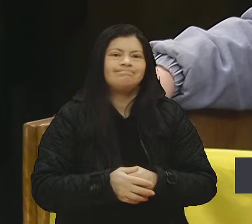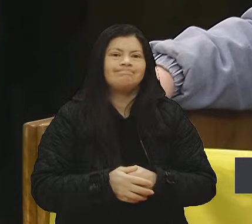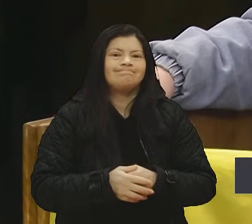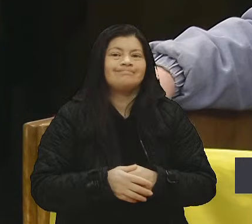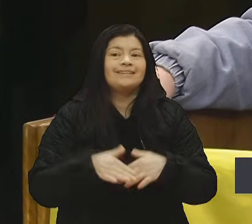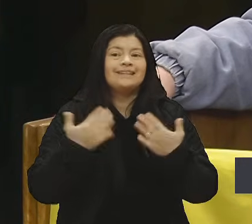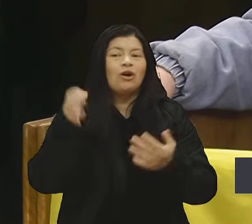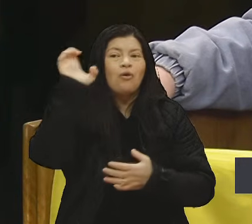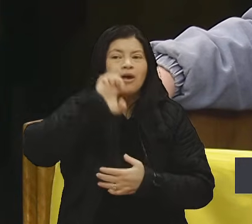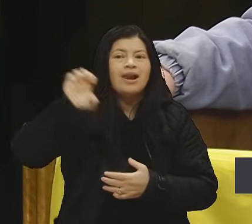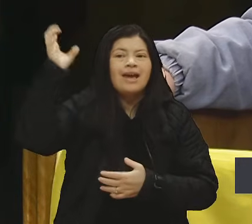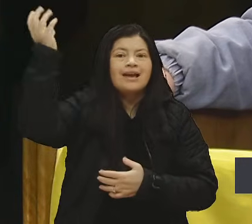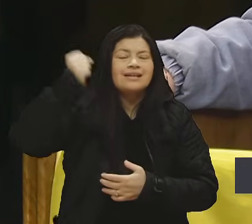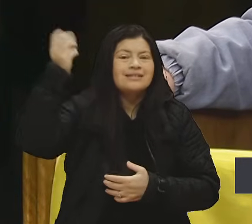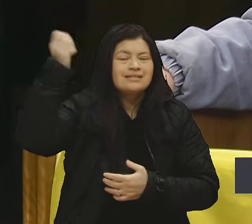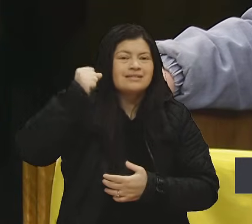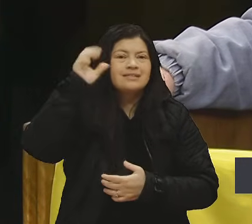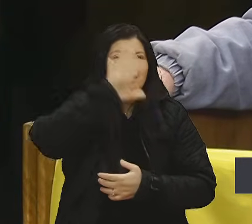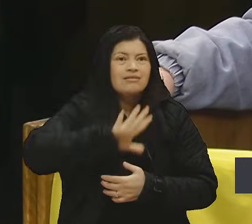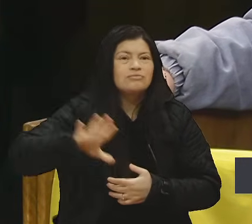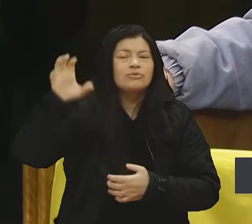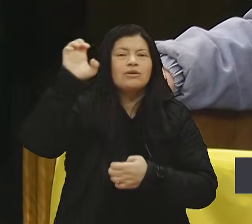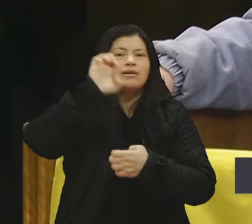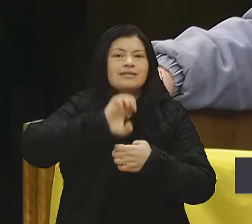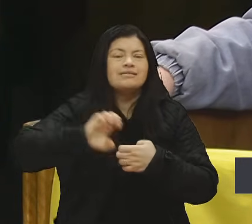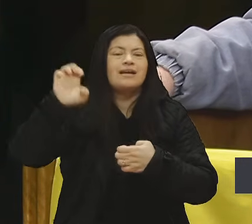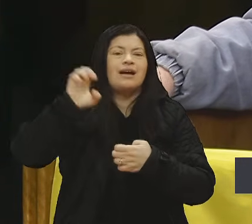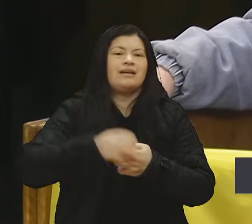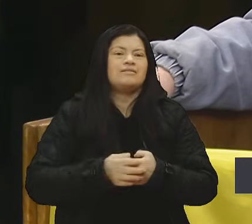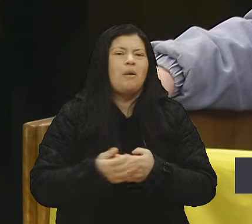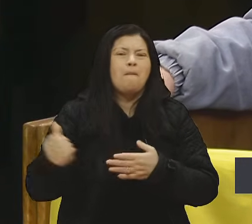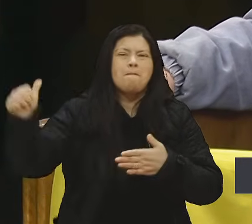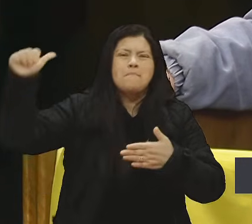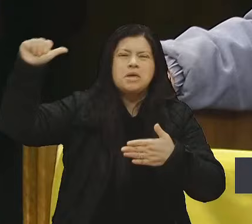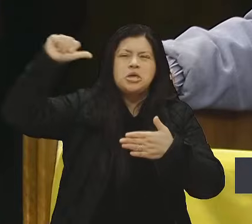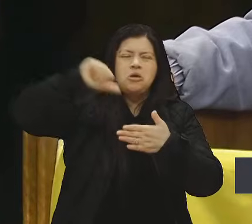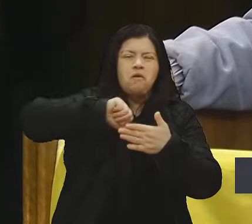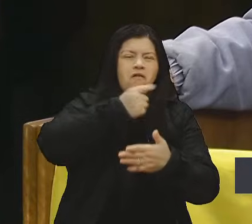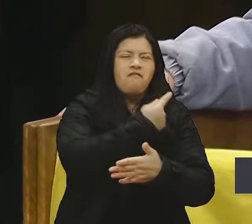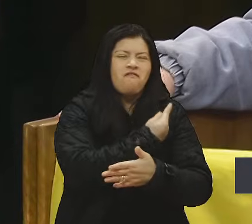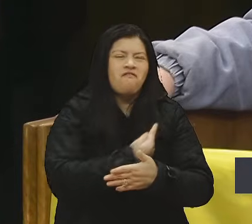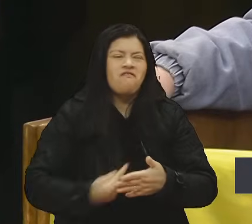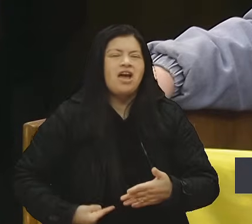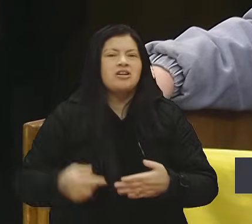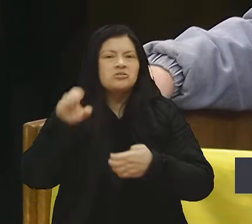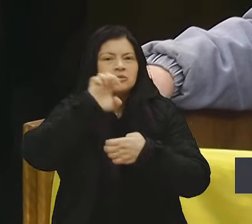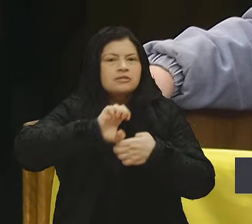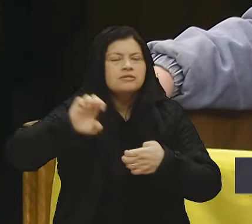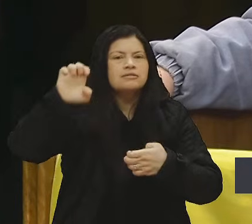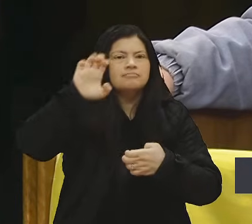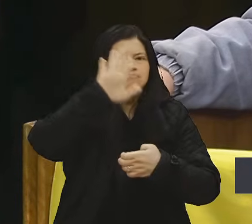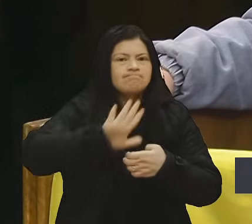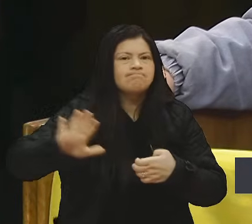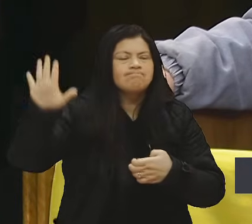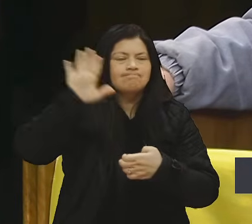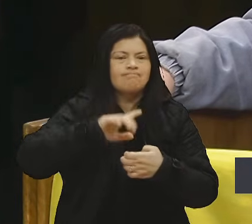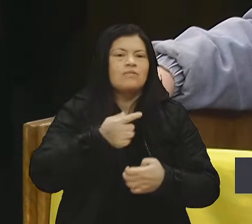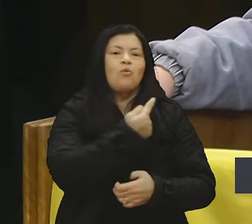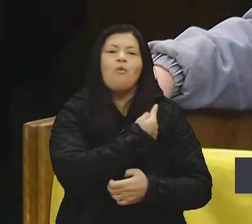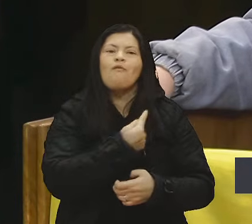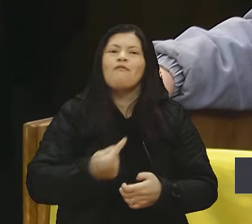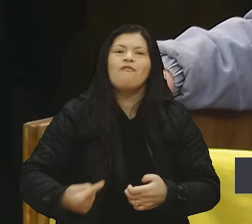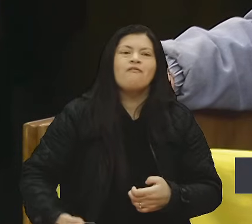ficará reconhecido pelo nosso Estado como o pior governo do Estado e um governo que